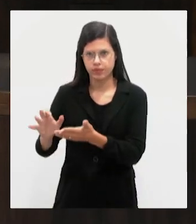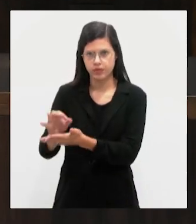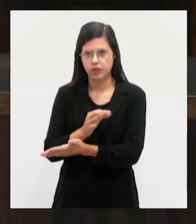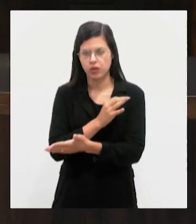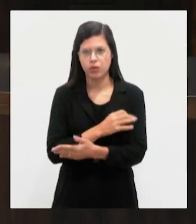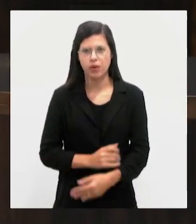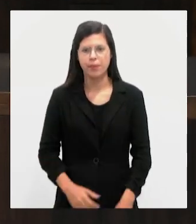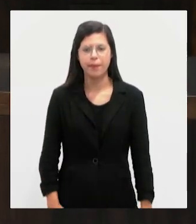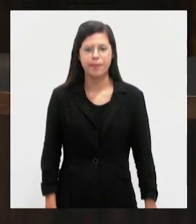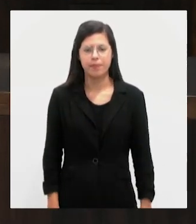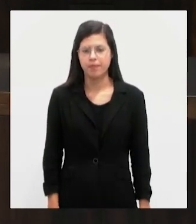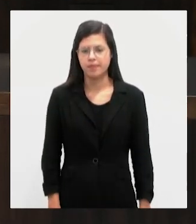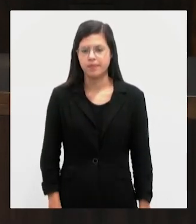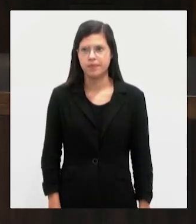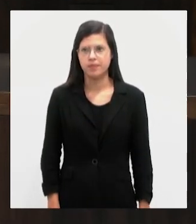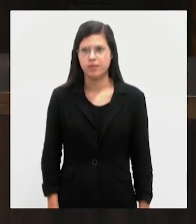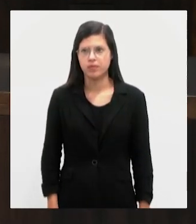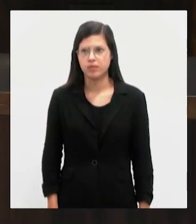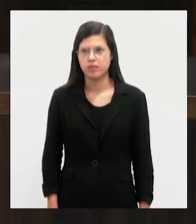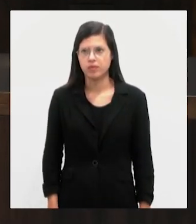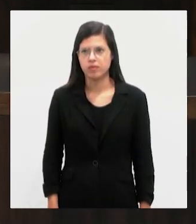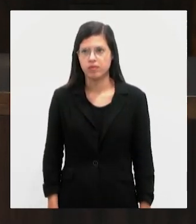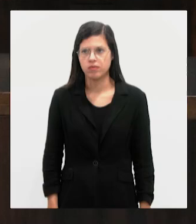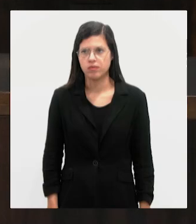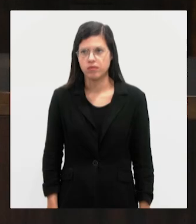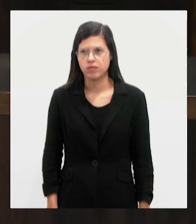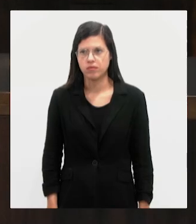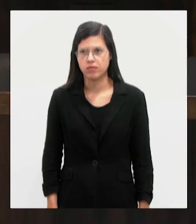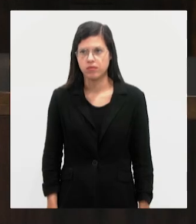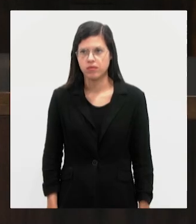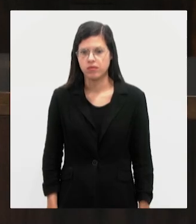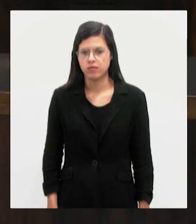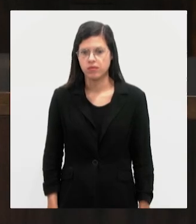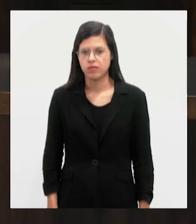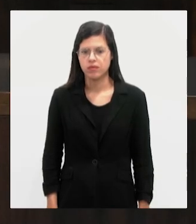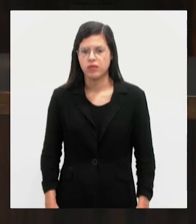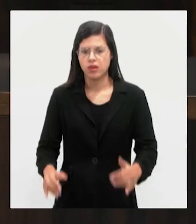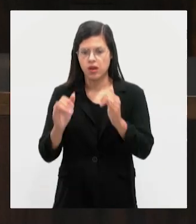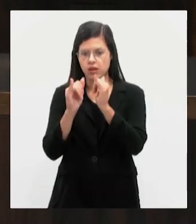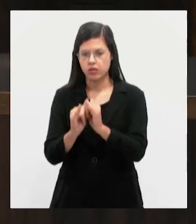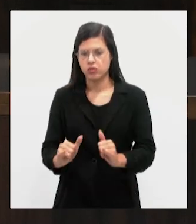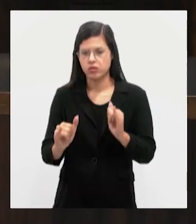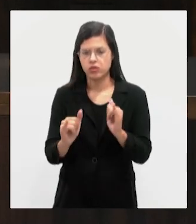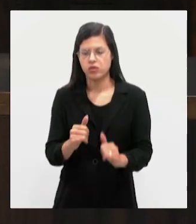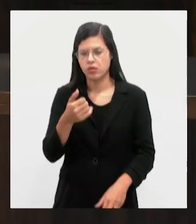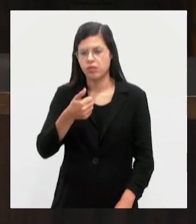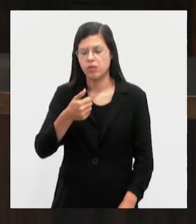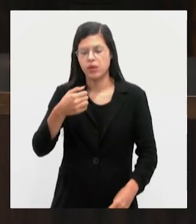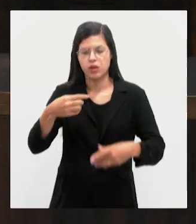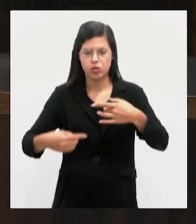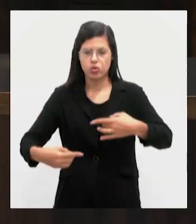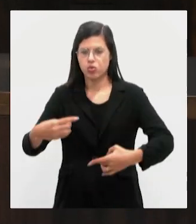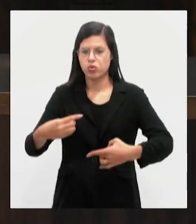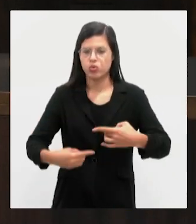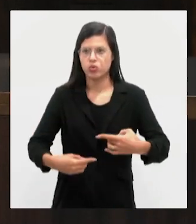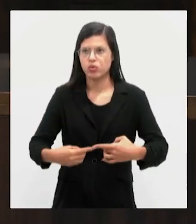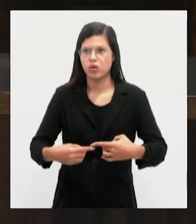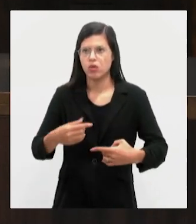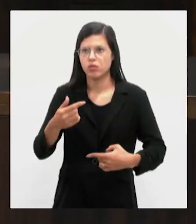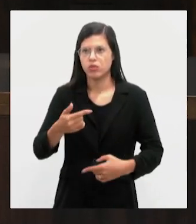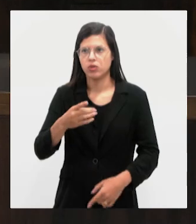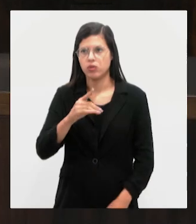autógrafo. Tem que falar o anuncio de novo. Anuncio, em primeira discussão, segundo